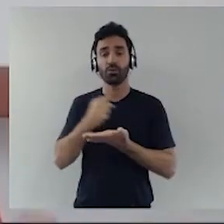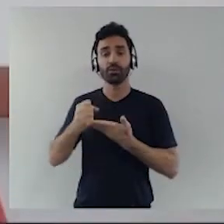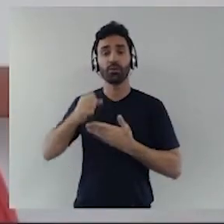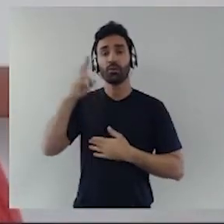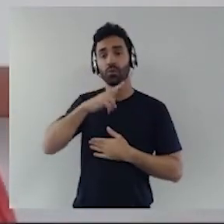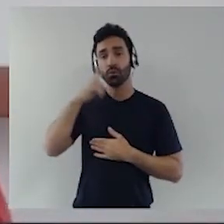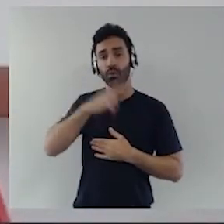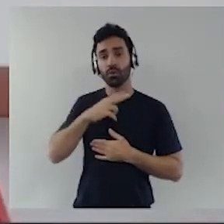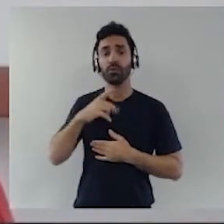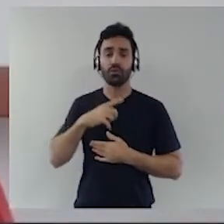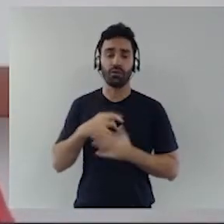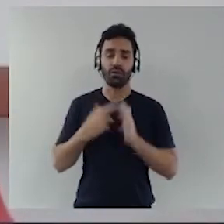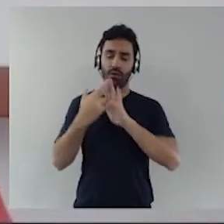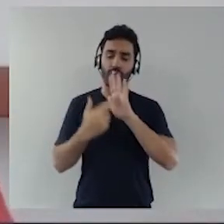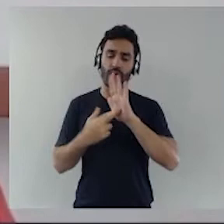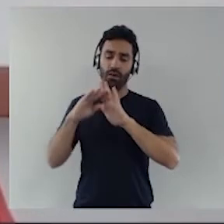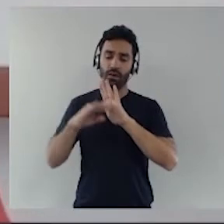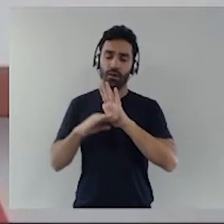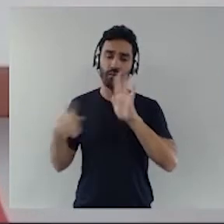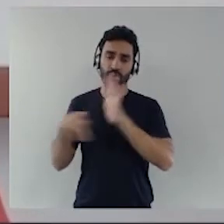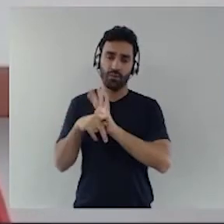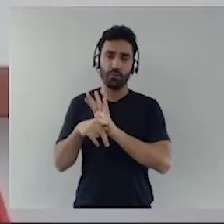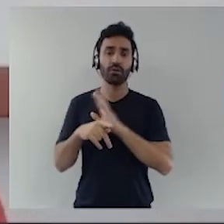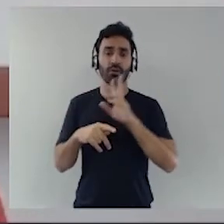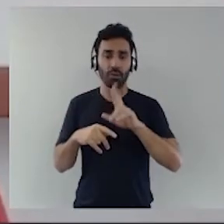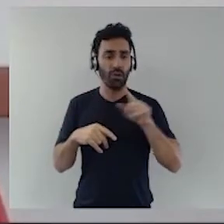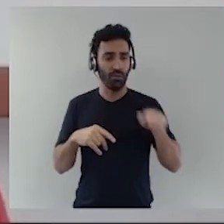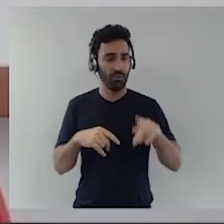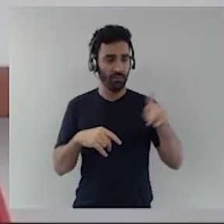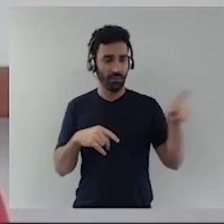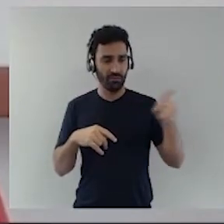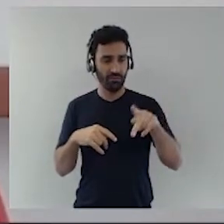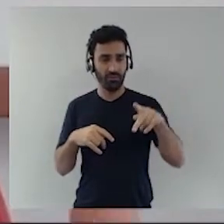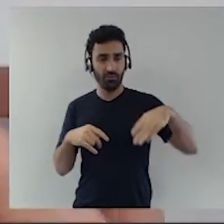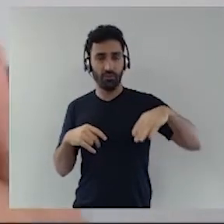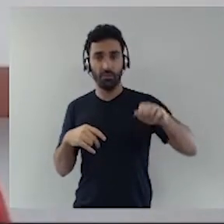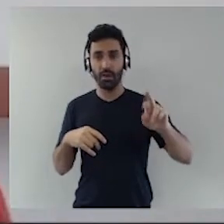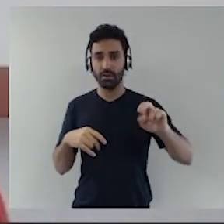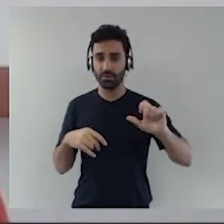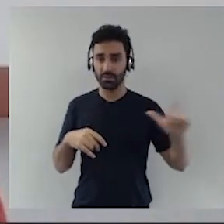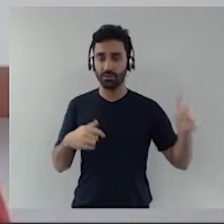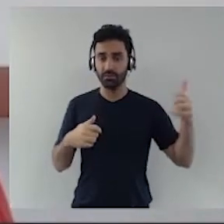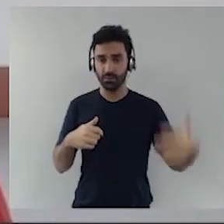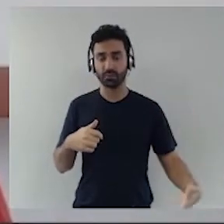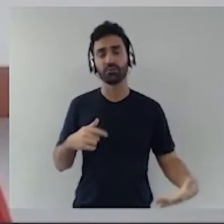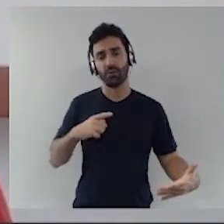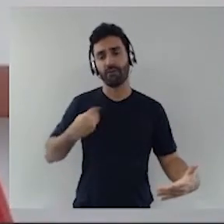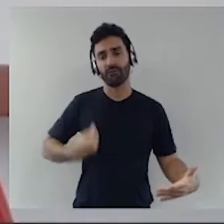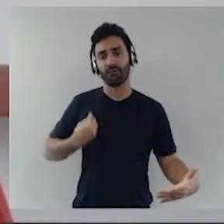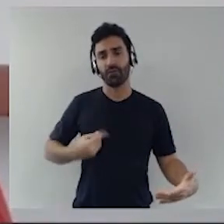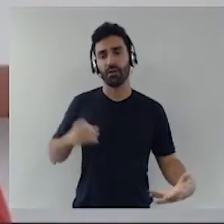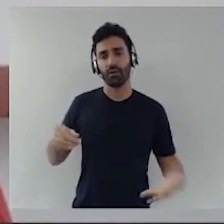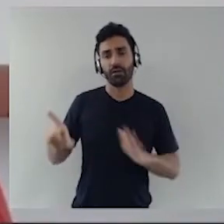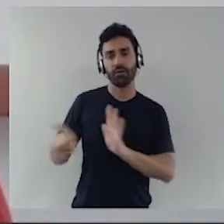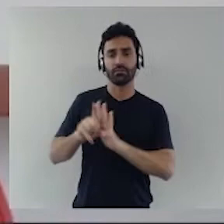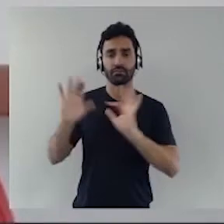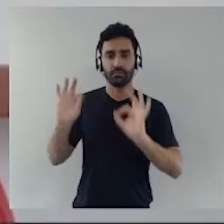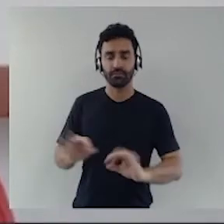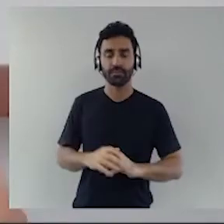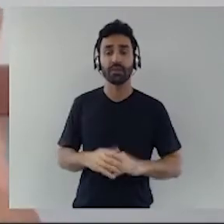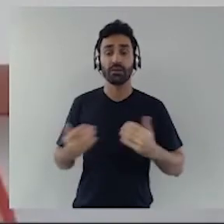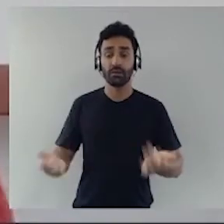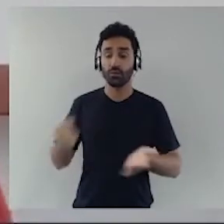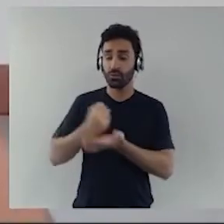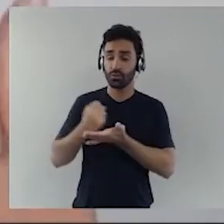emergência com as regras trazidas pelo professor marçal ela está vigente além dessa contratação por emergência